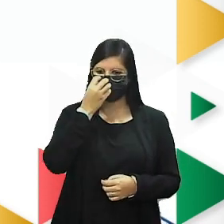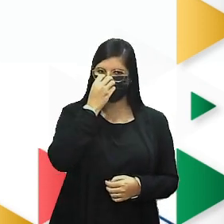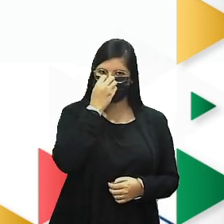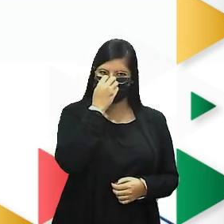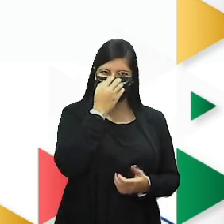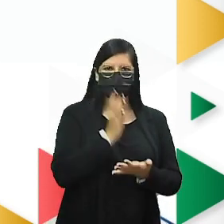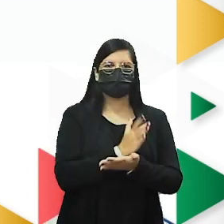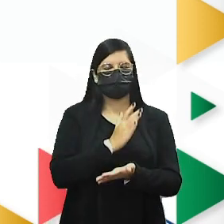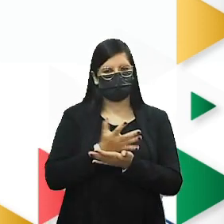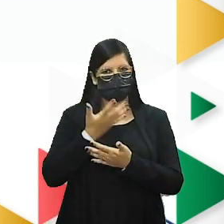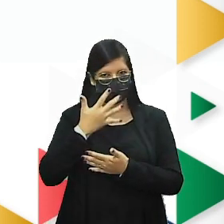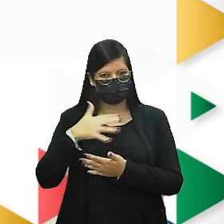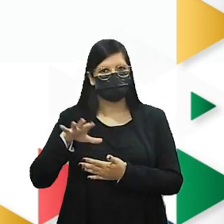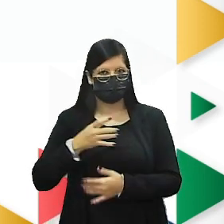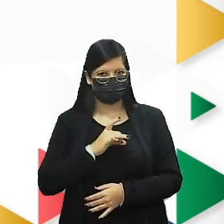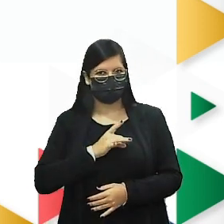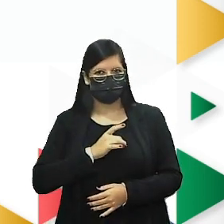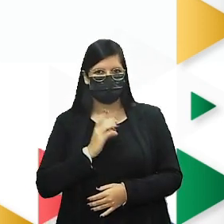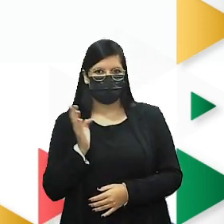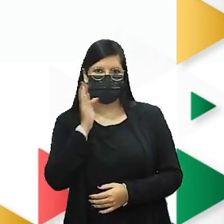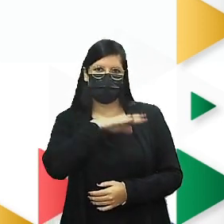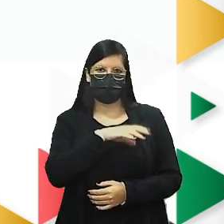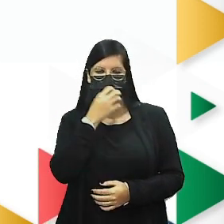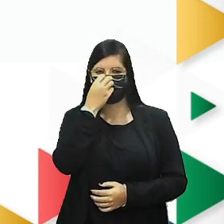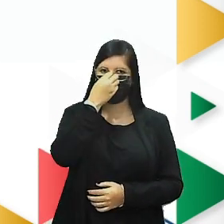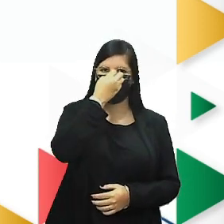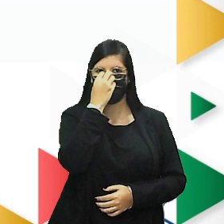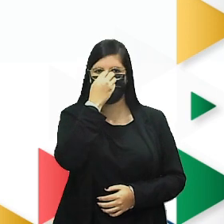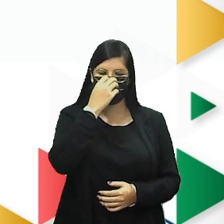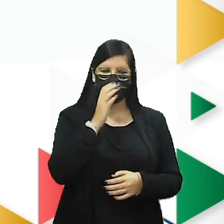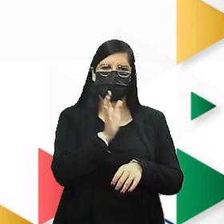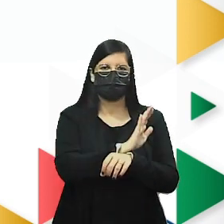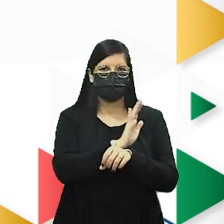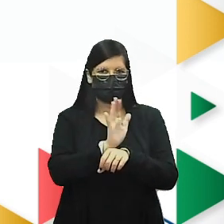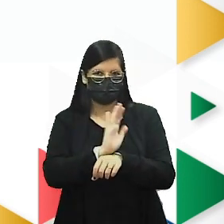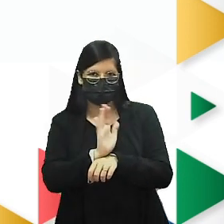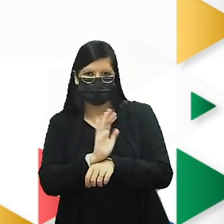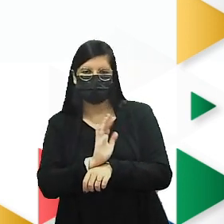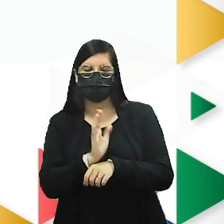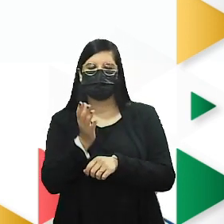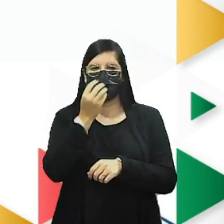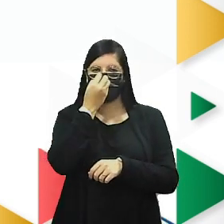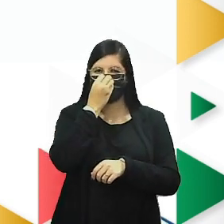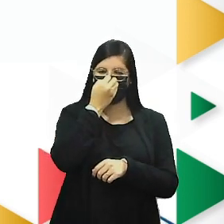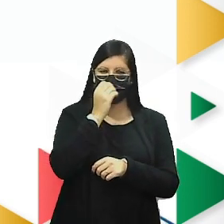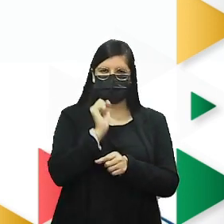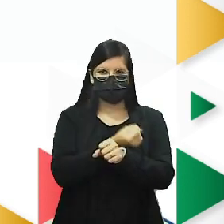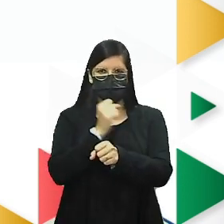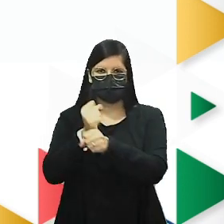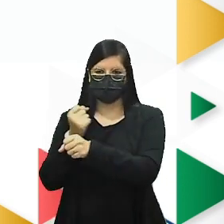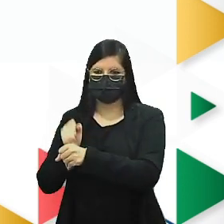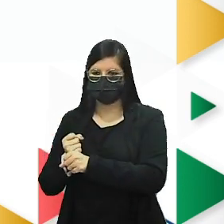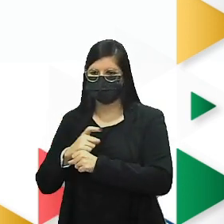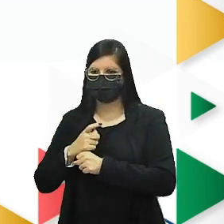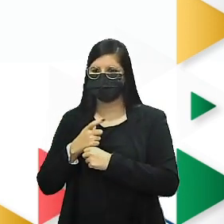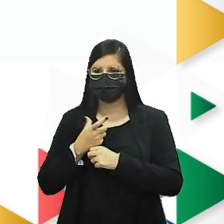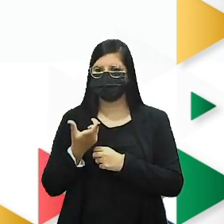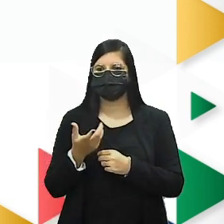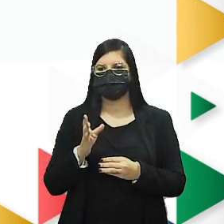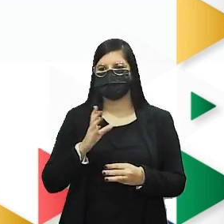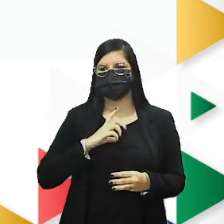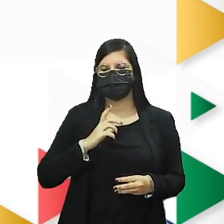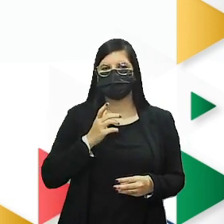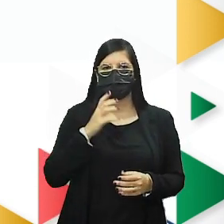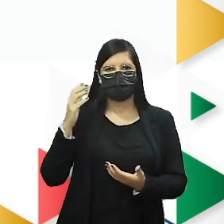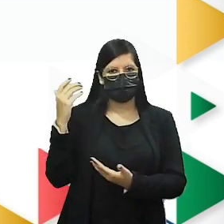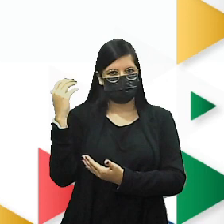que tem medo do palhaço até hoje, que acha que é do mal. Então teve filmes mais antigos, né? Do palhaço assassino e tal. Chuck, que já é o boneco